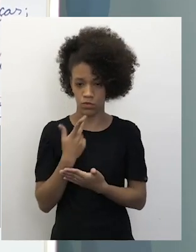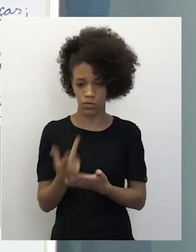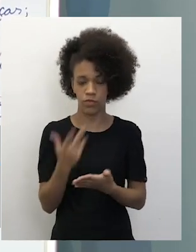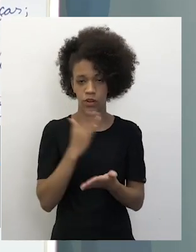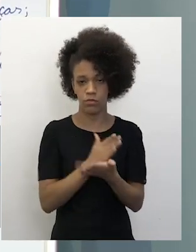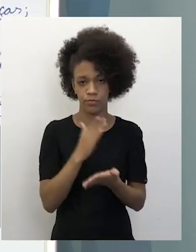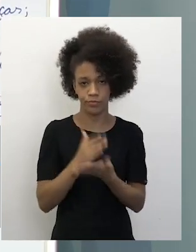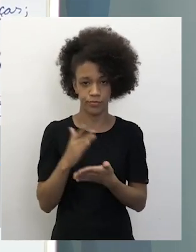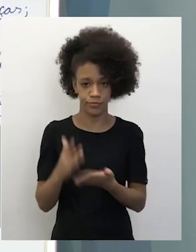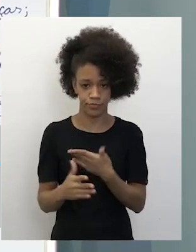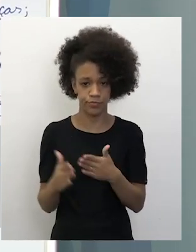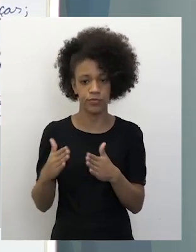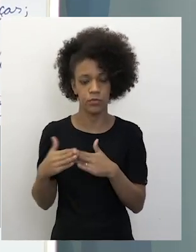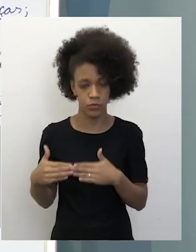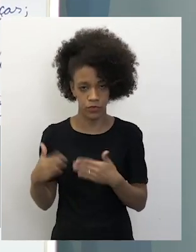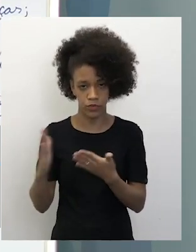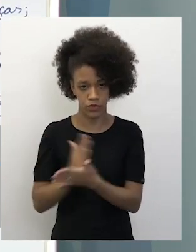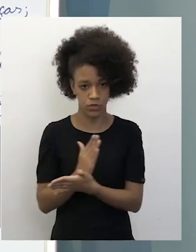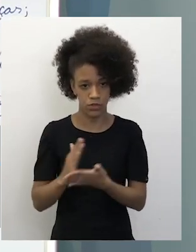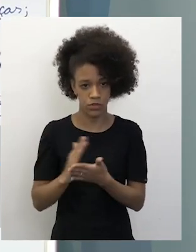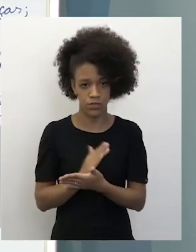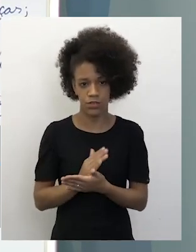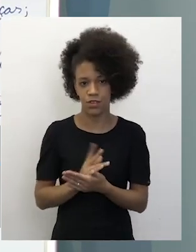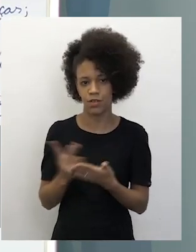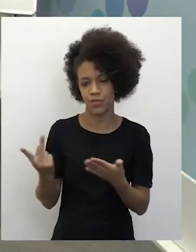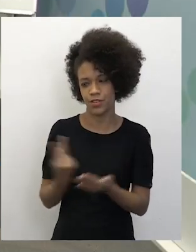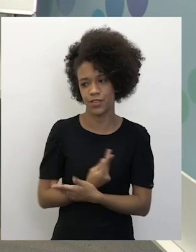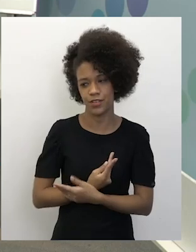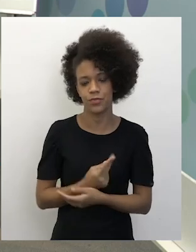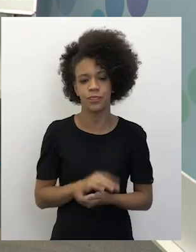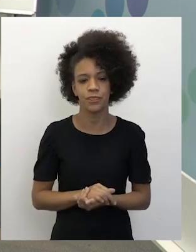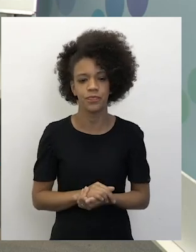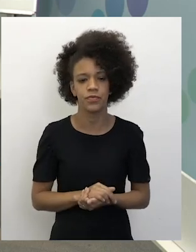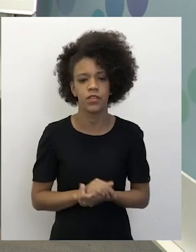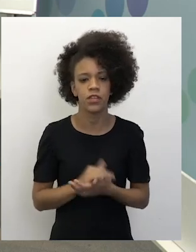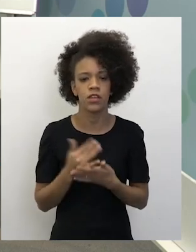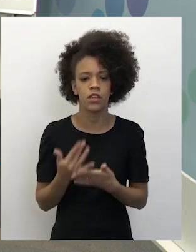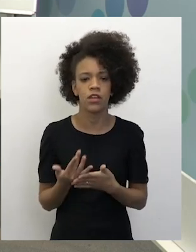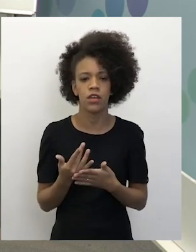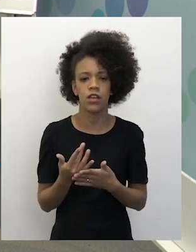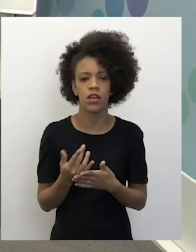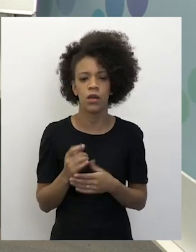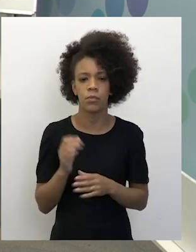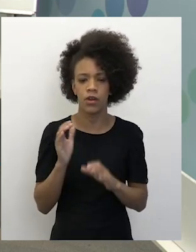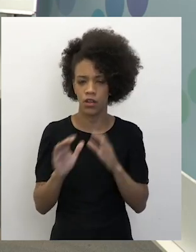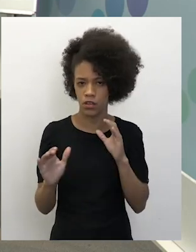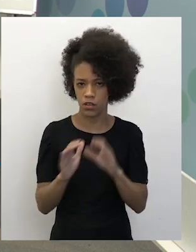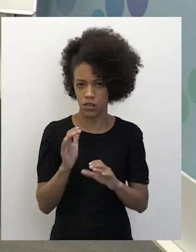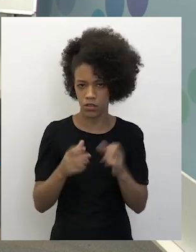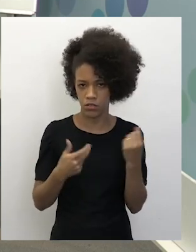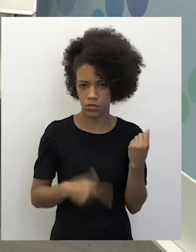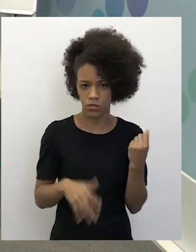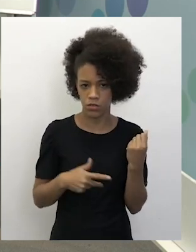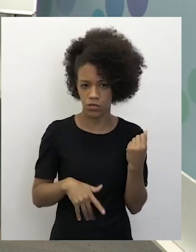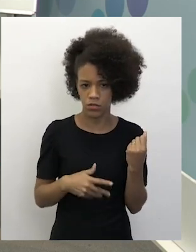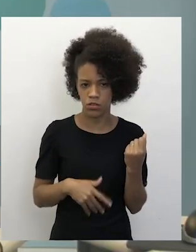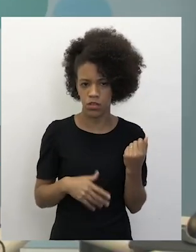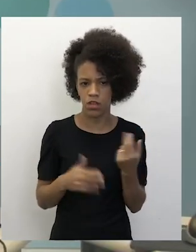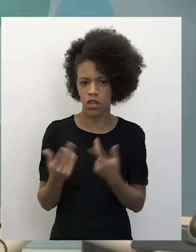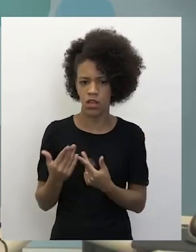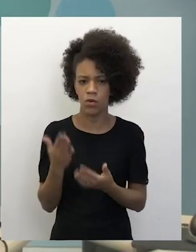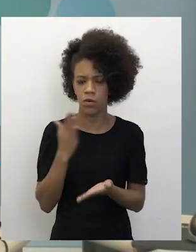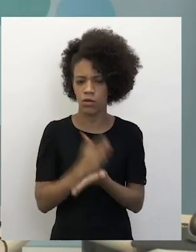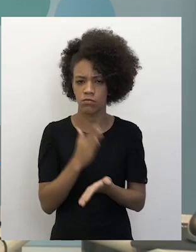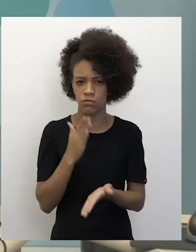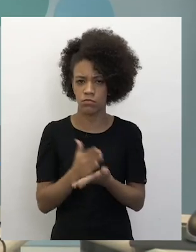aqui você por favor quando separado é que eu errei mas o nosso até para quem para quem canta para quem toca né como fosse a nota musical